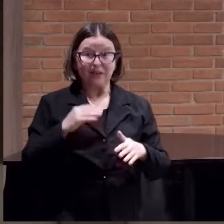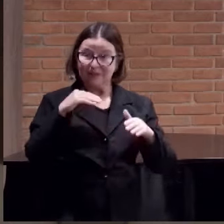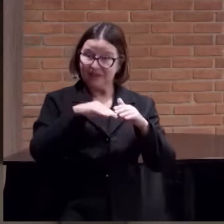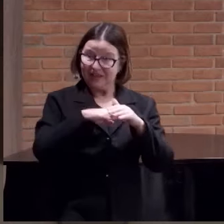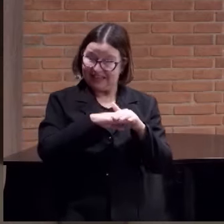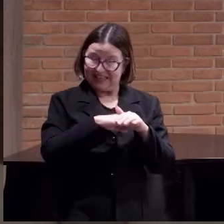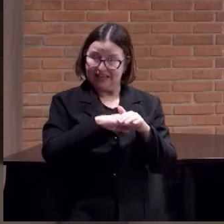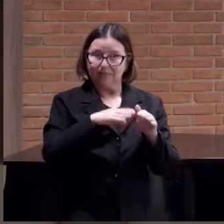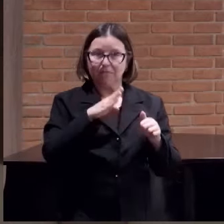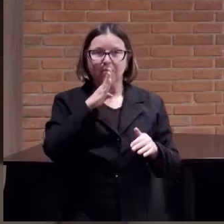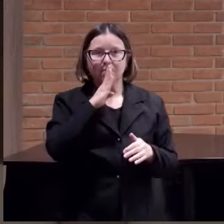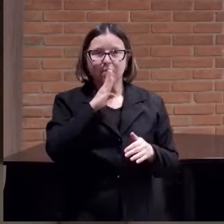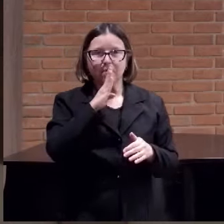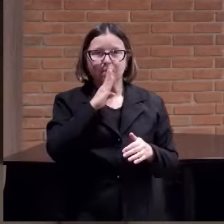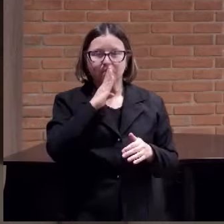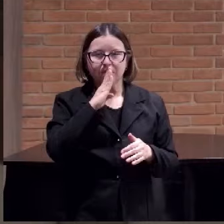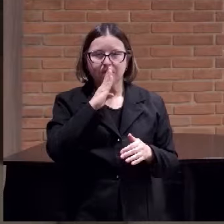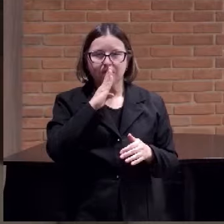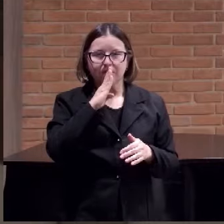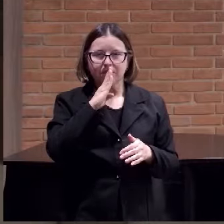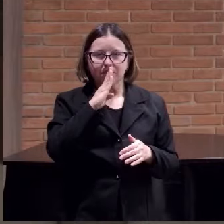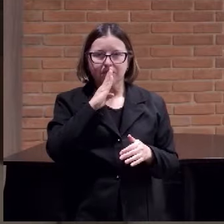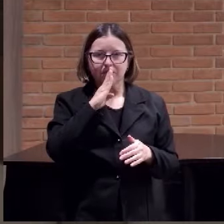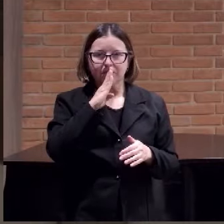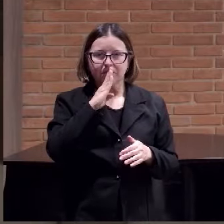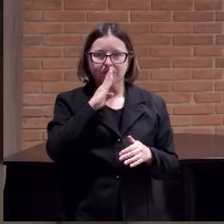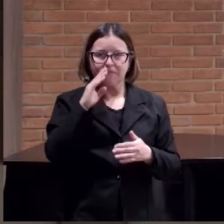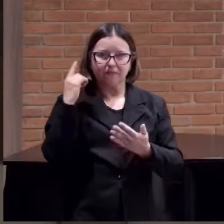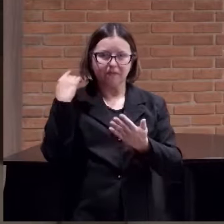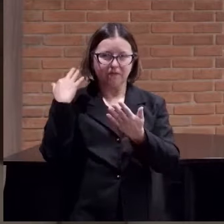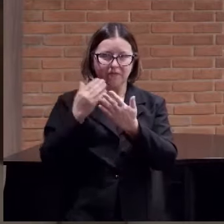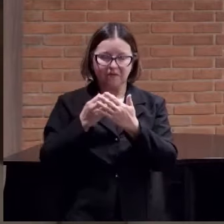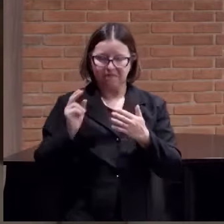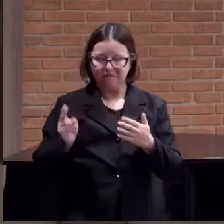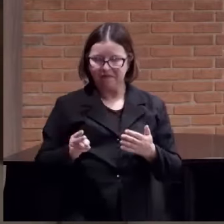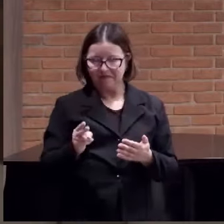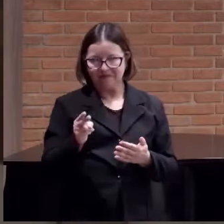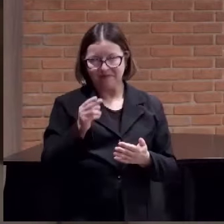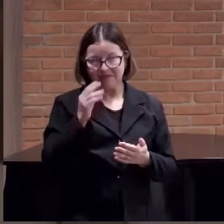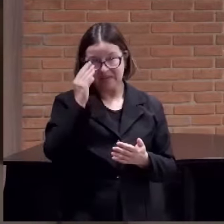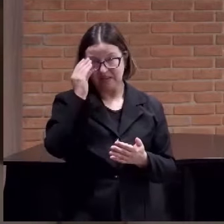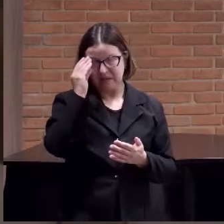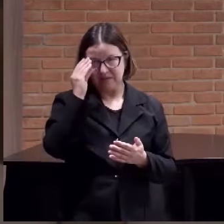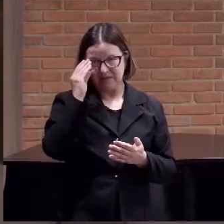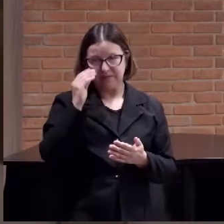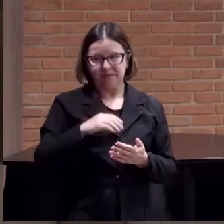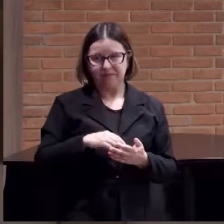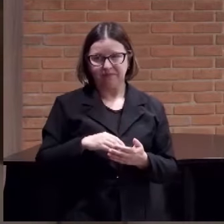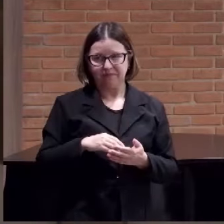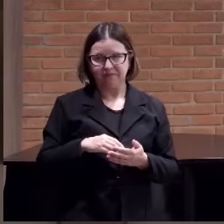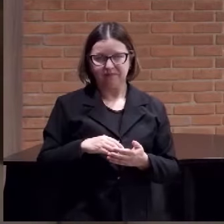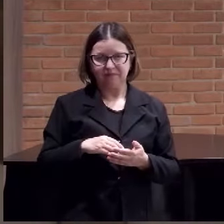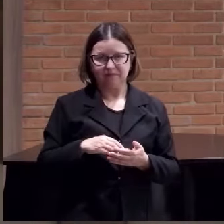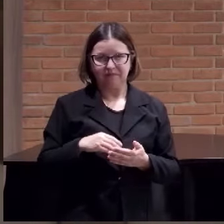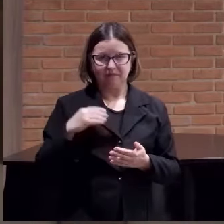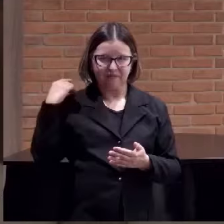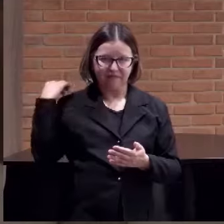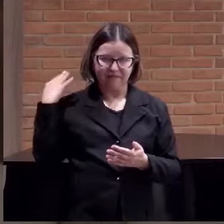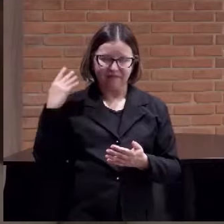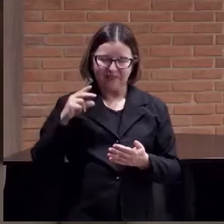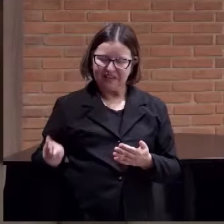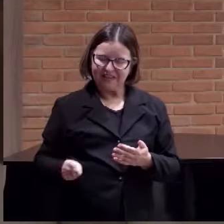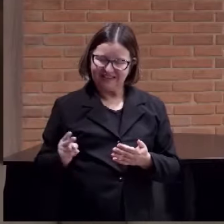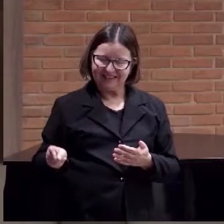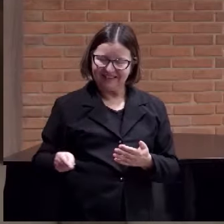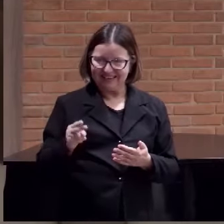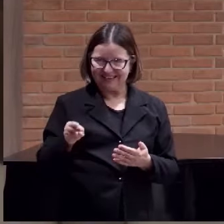guardado em silêncio nos tempos eternos, lá na